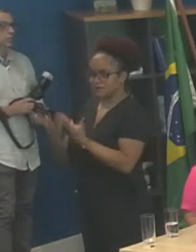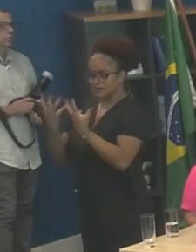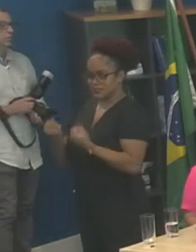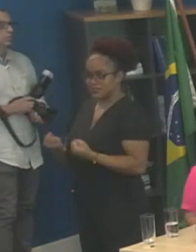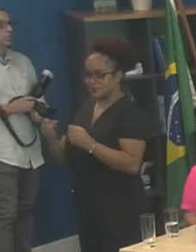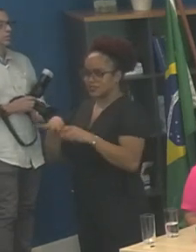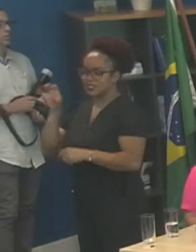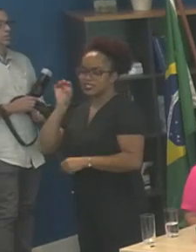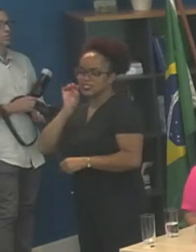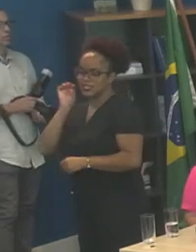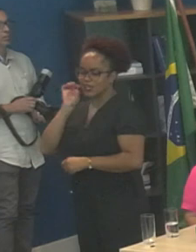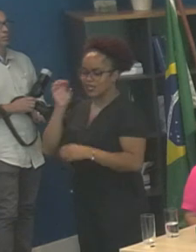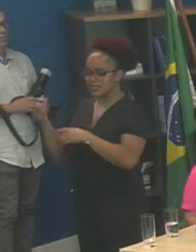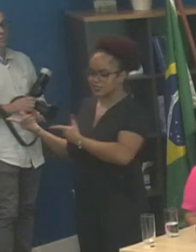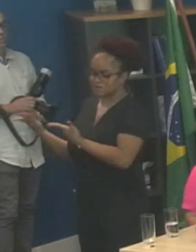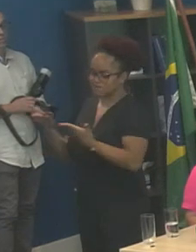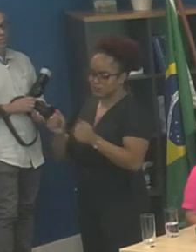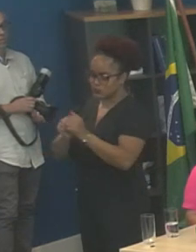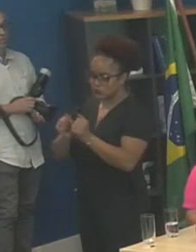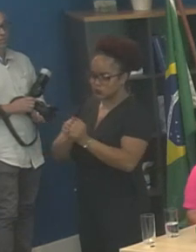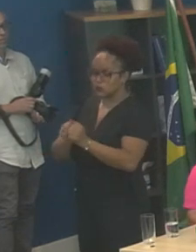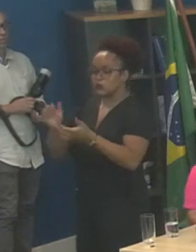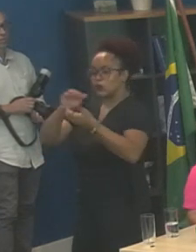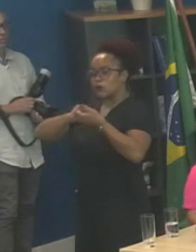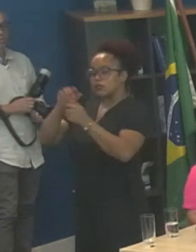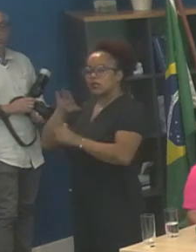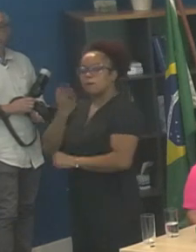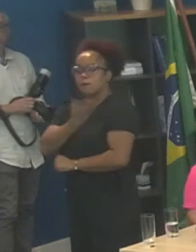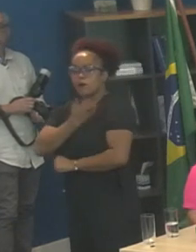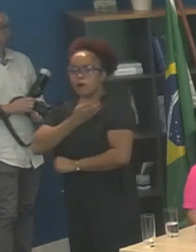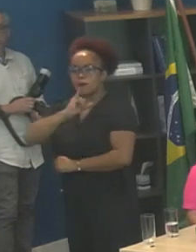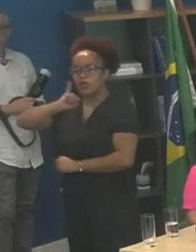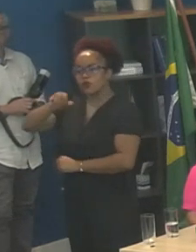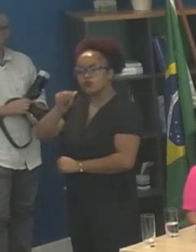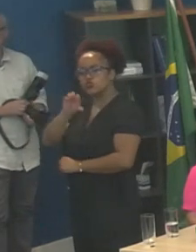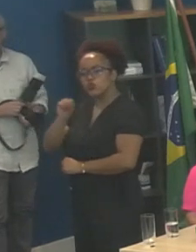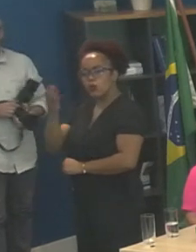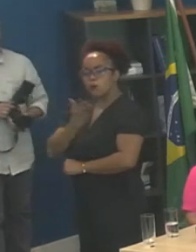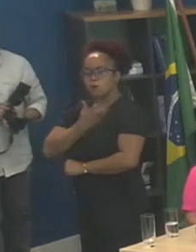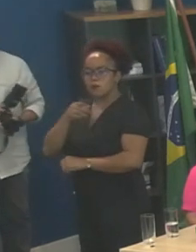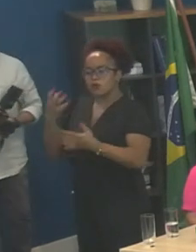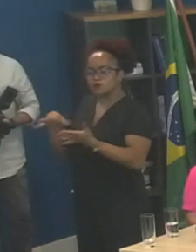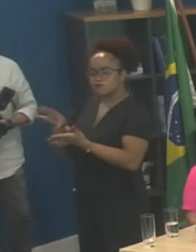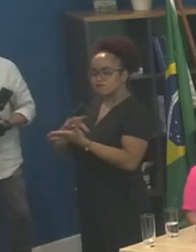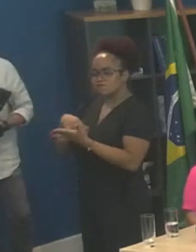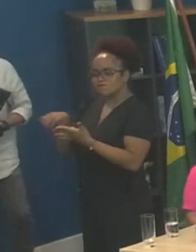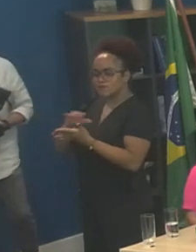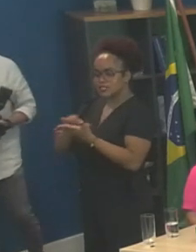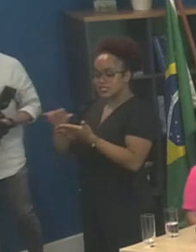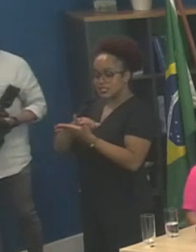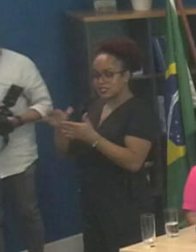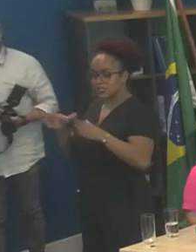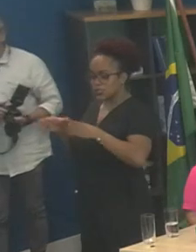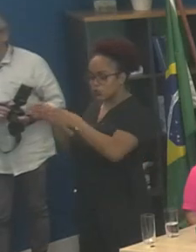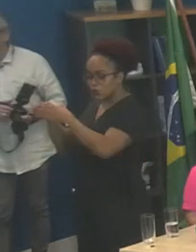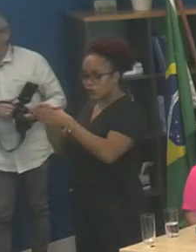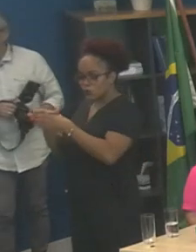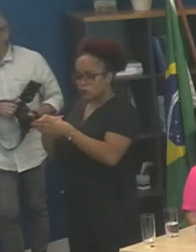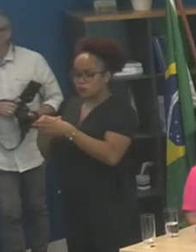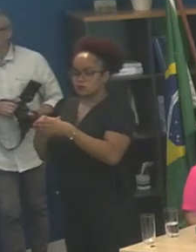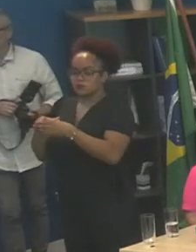trazendo a Érica aqui brilhantemente. Quero comentar meu amigo João, que é o secretário da Comissão da